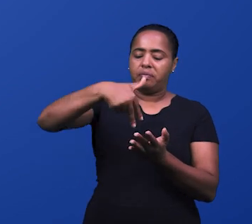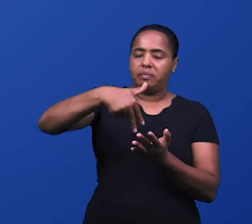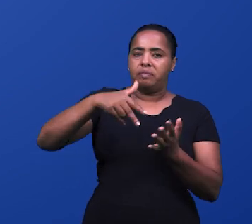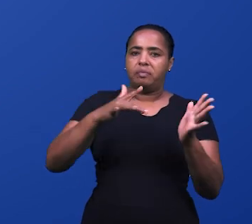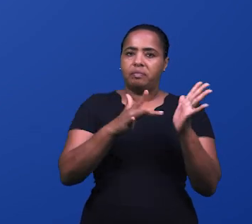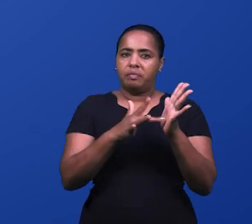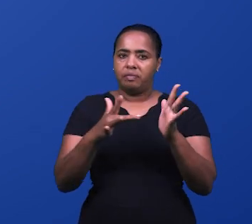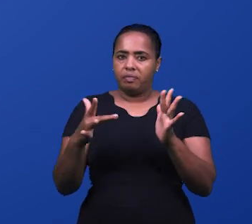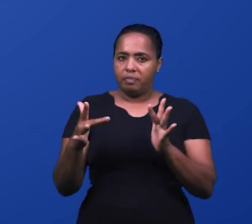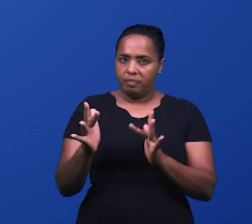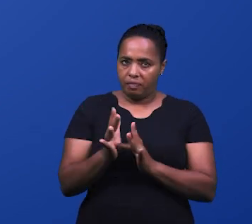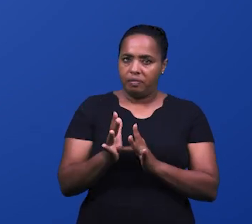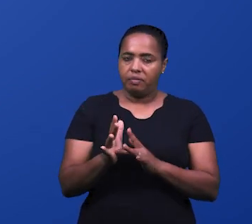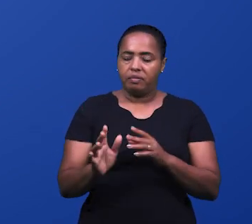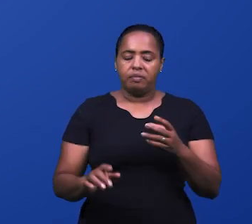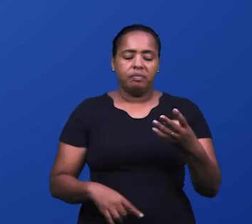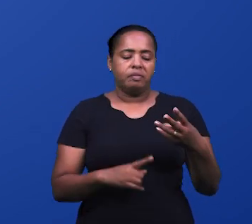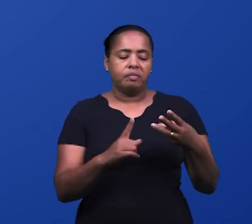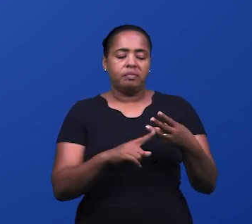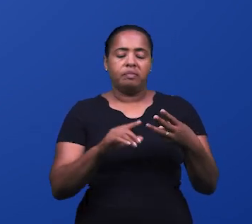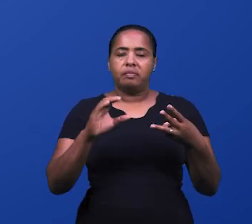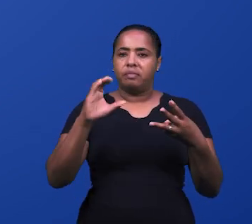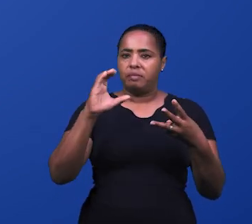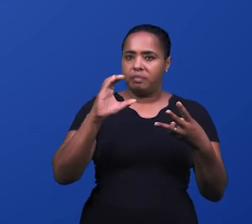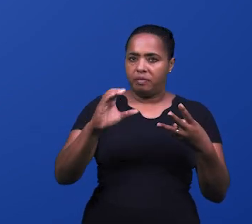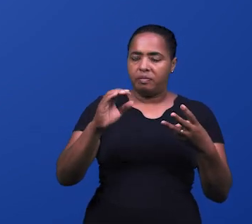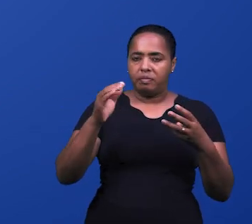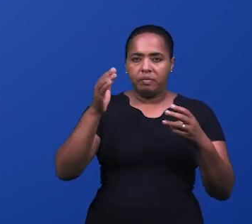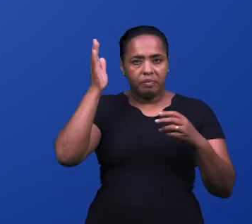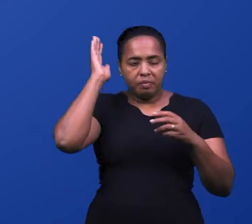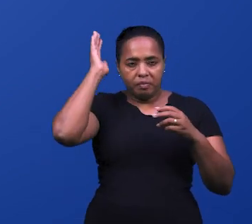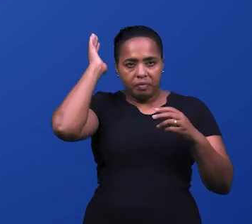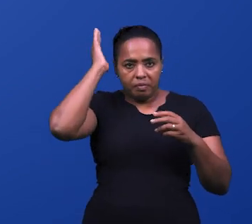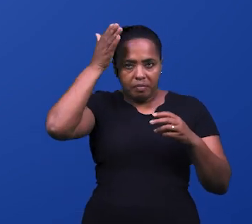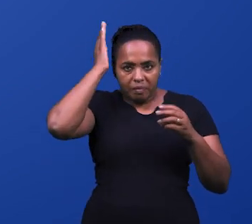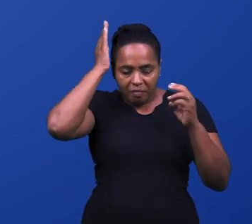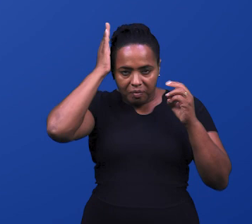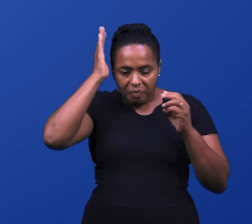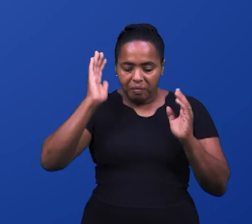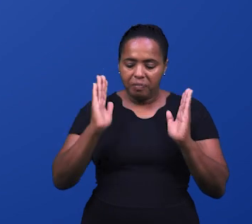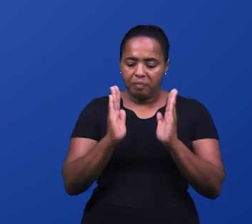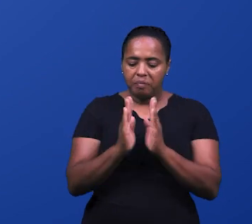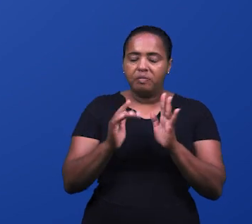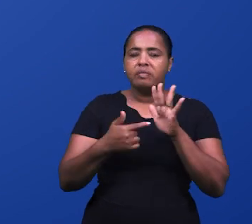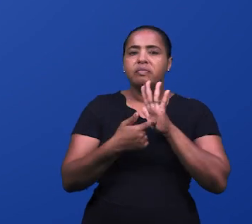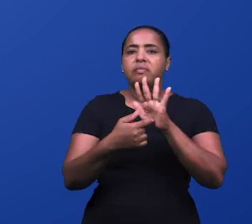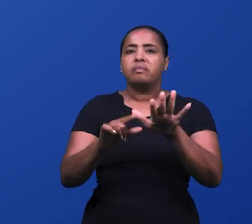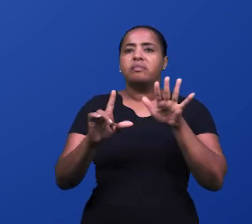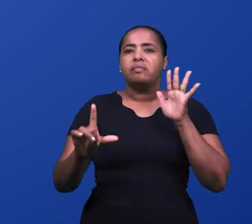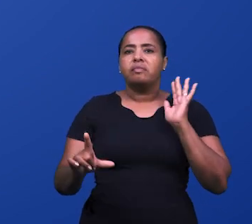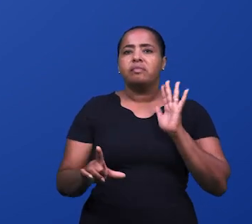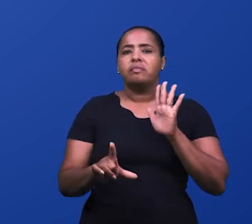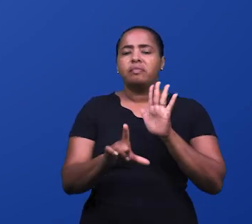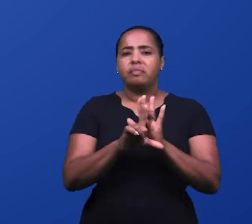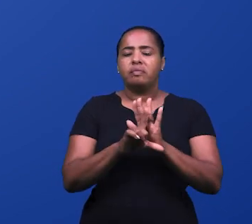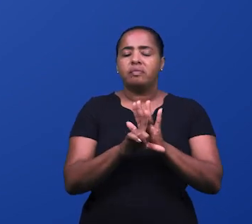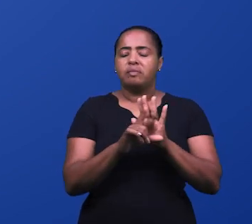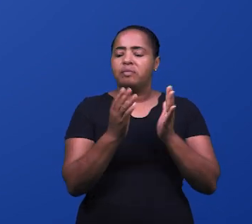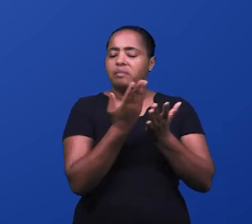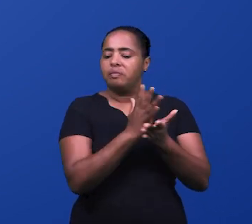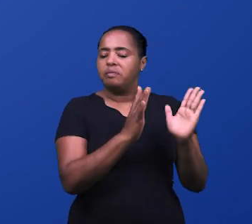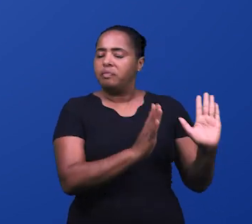Senhor Jesus. Letra C, o jumento, ele aponta profeticamente para a lei, que ficou para